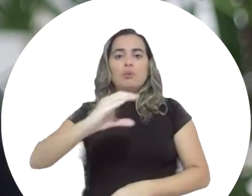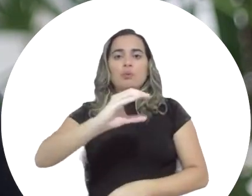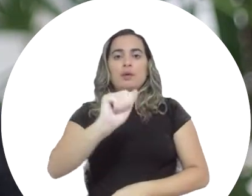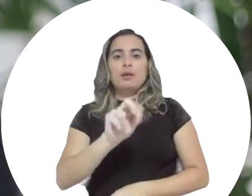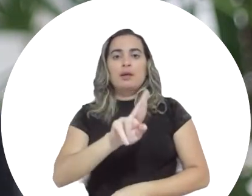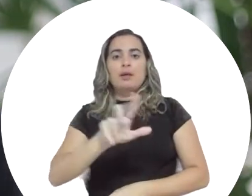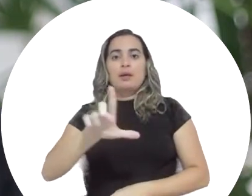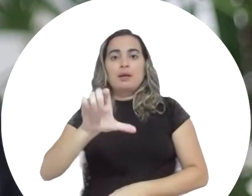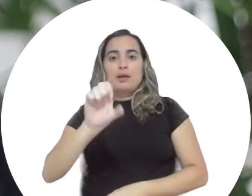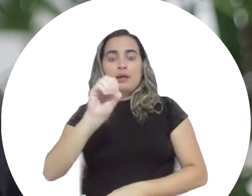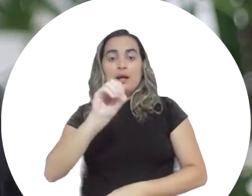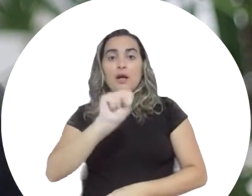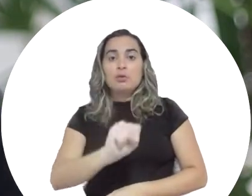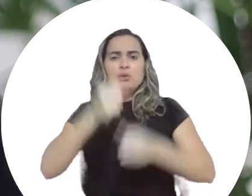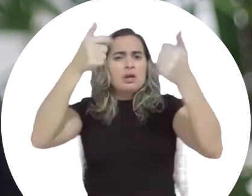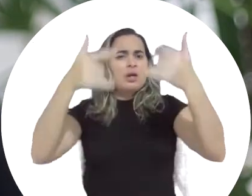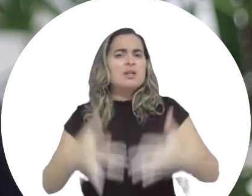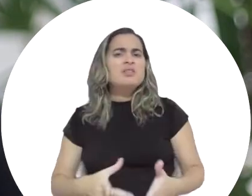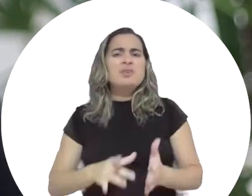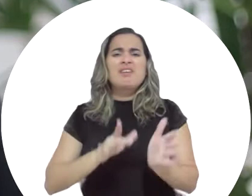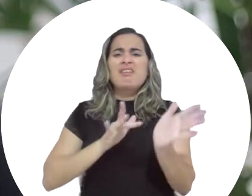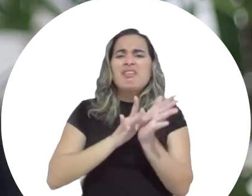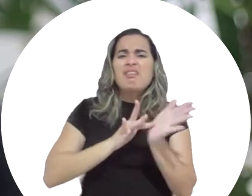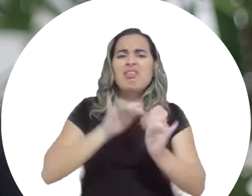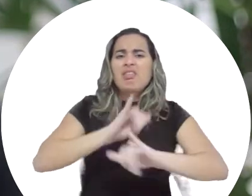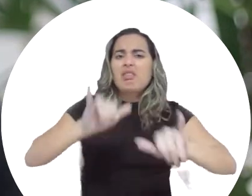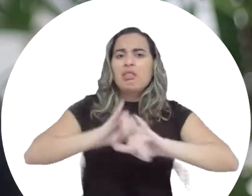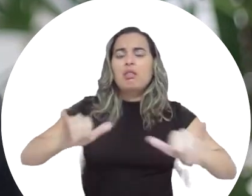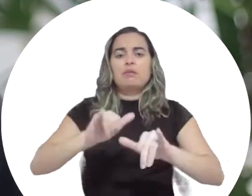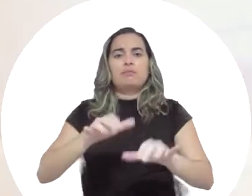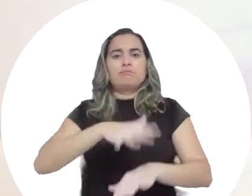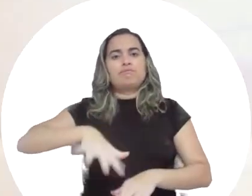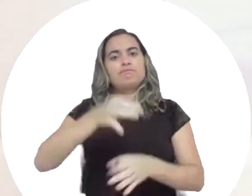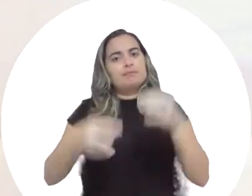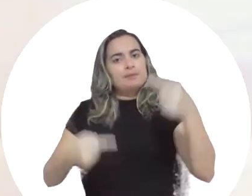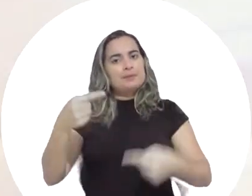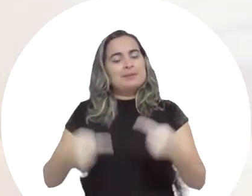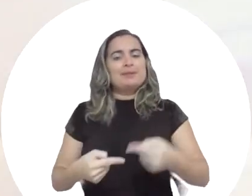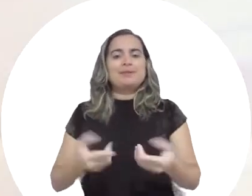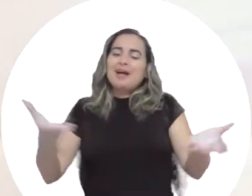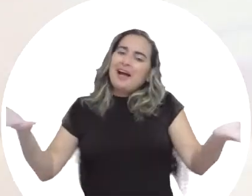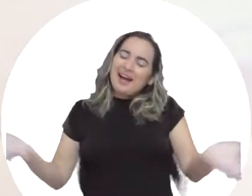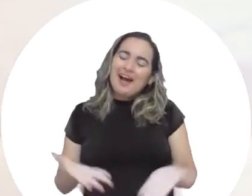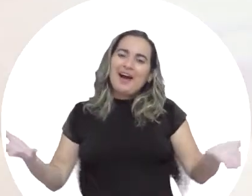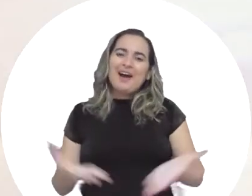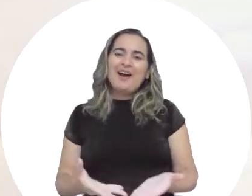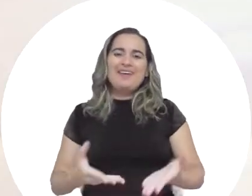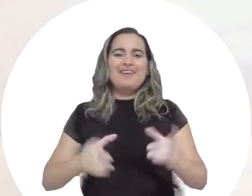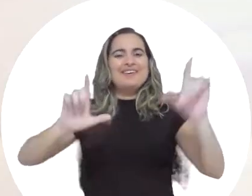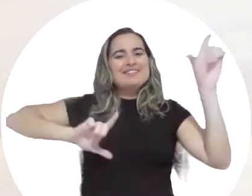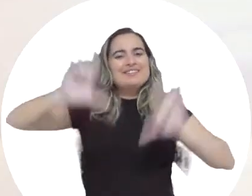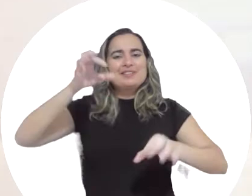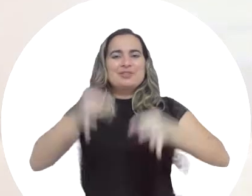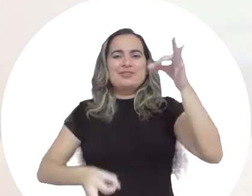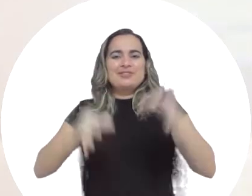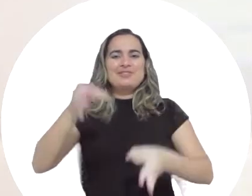fala sobre a desinformação, as famosas fake news no cenário político. Tudo isso você confere a partir de agora. O